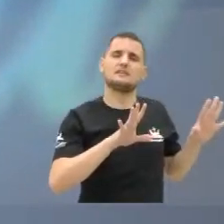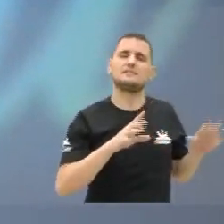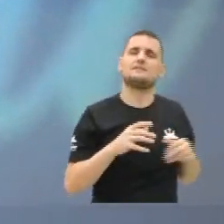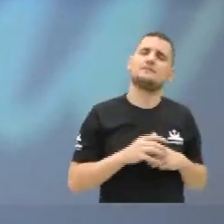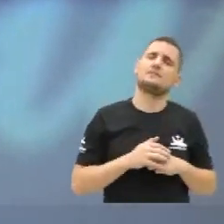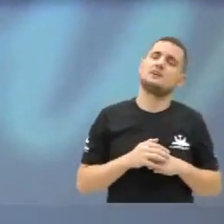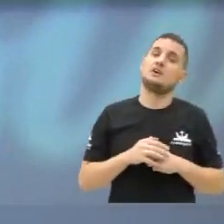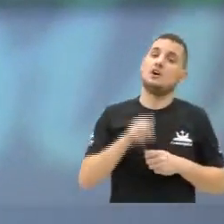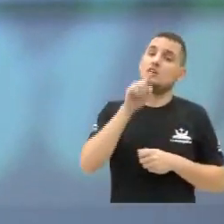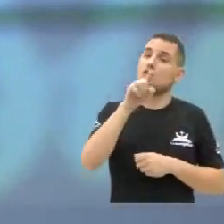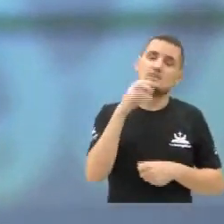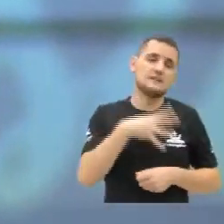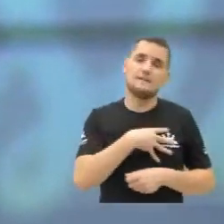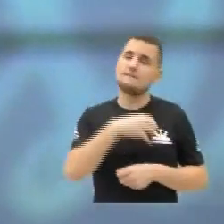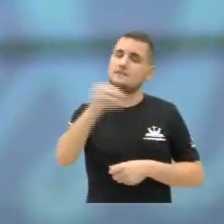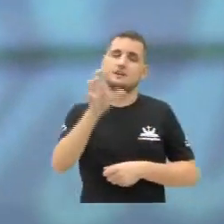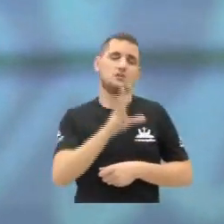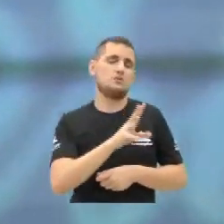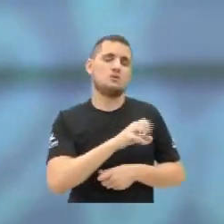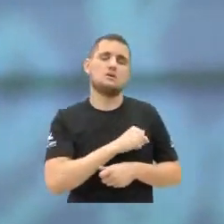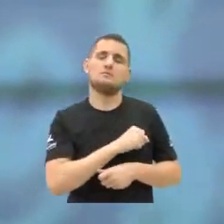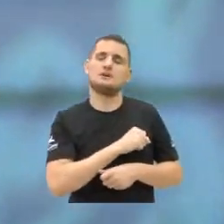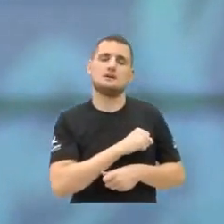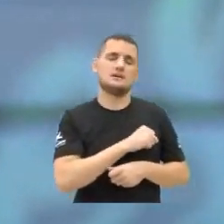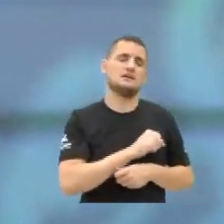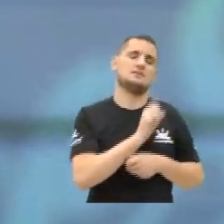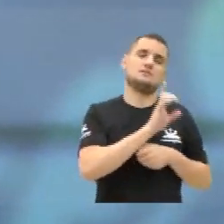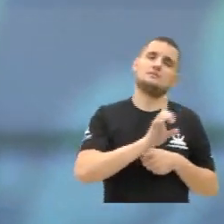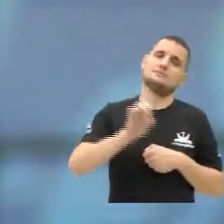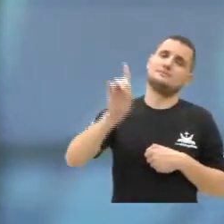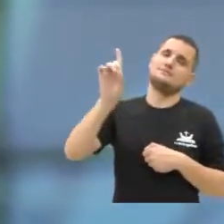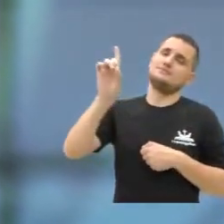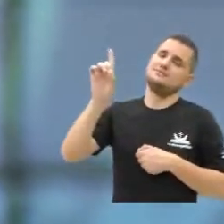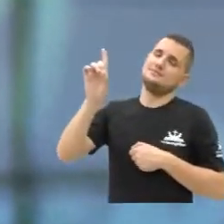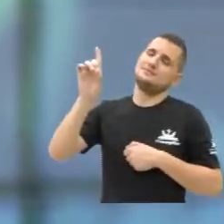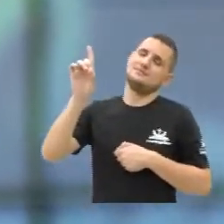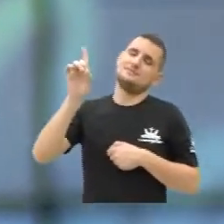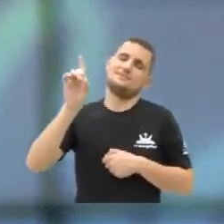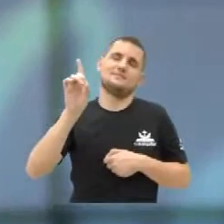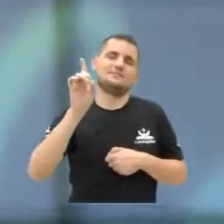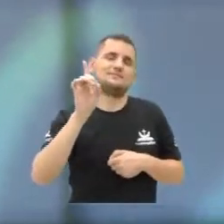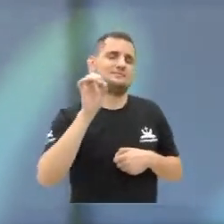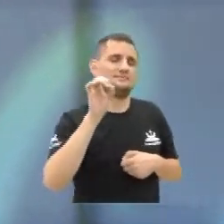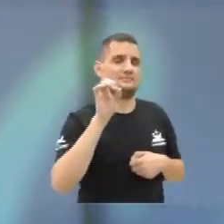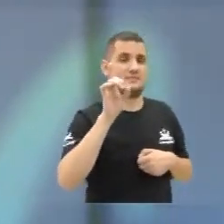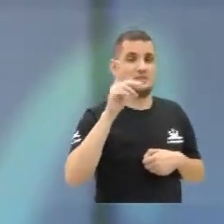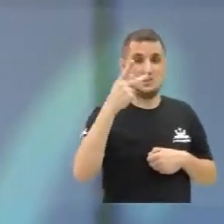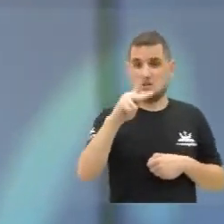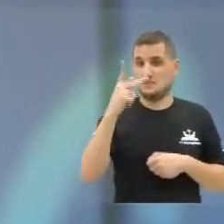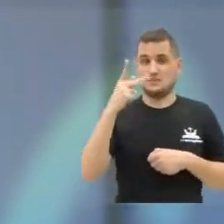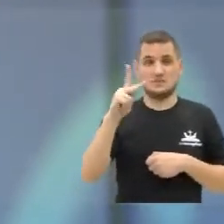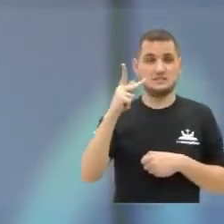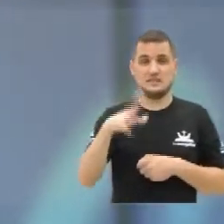levantarei. Você é filho amado, filho amado, filho